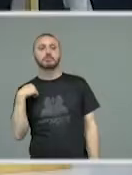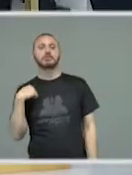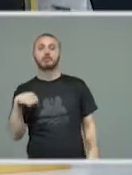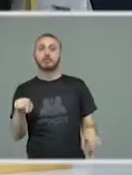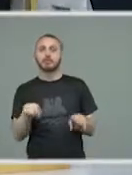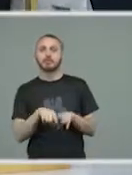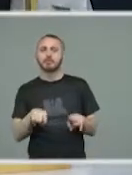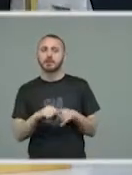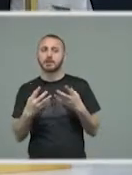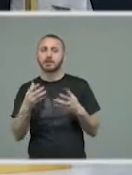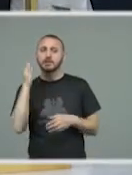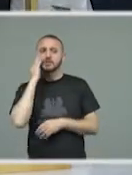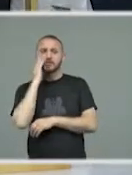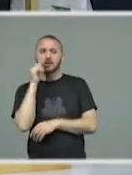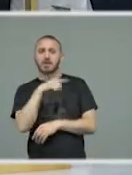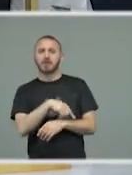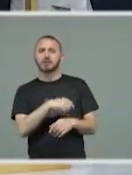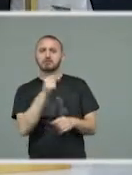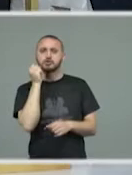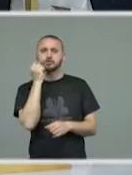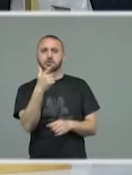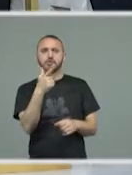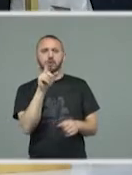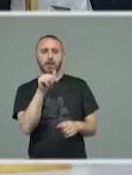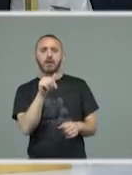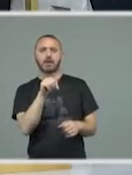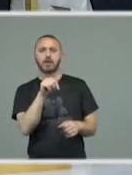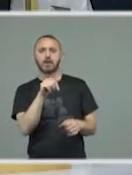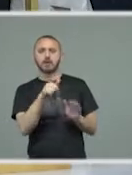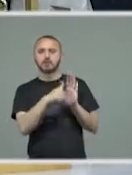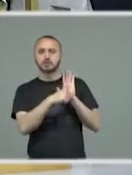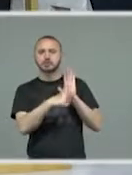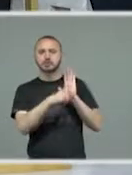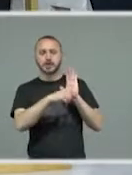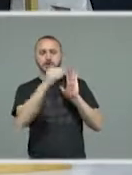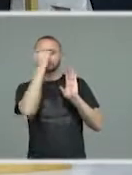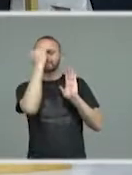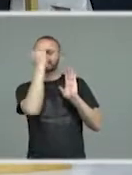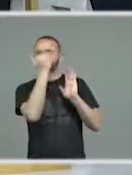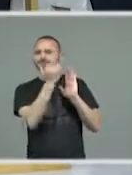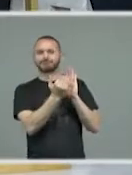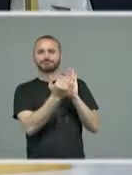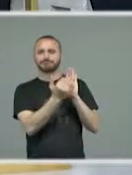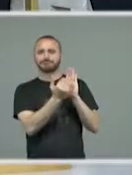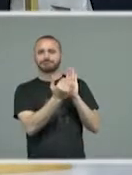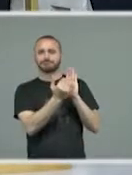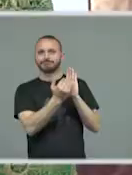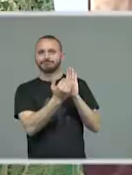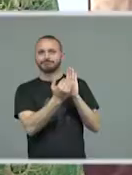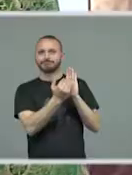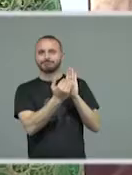também, irmã Marta, foi dito: mostrarei a Margarida de